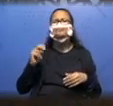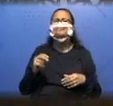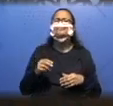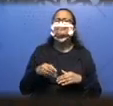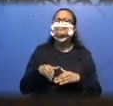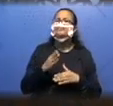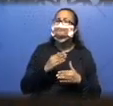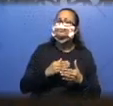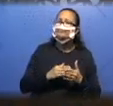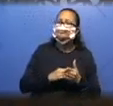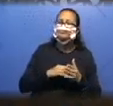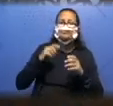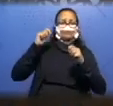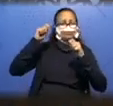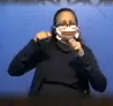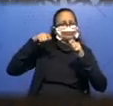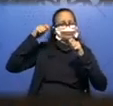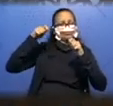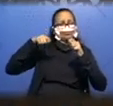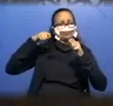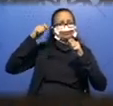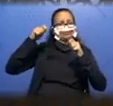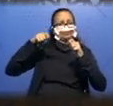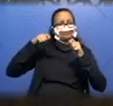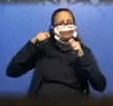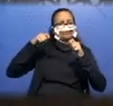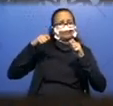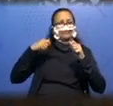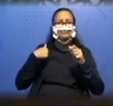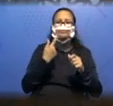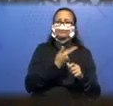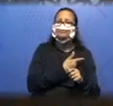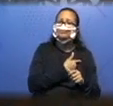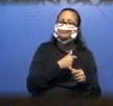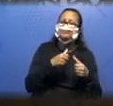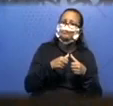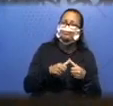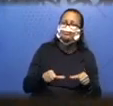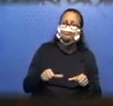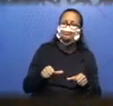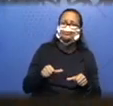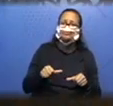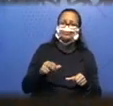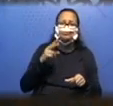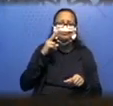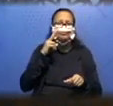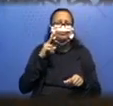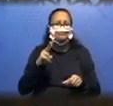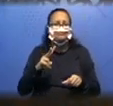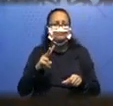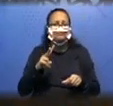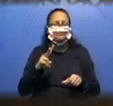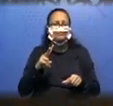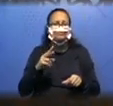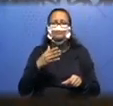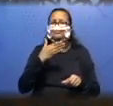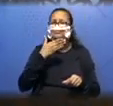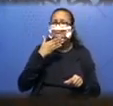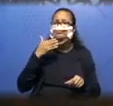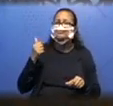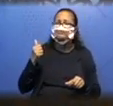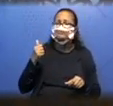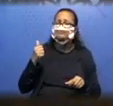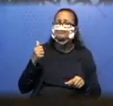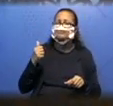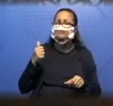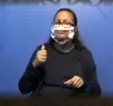relembrar, retomar, e tudo que é audiovisual, né? O que nós estamos ouvindo e vendo a imagem, a gente